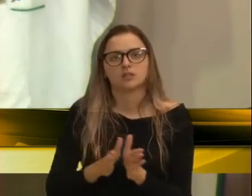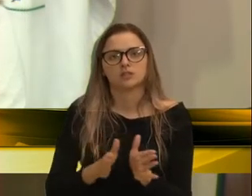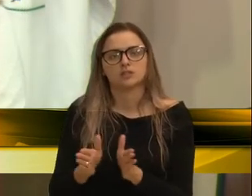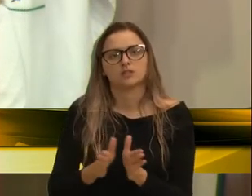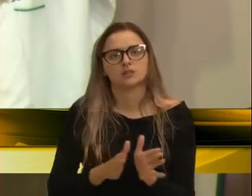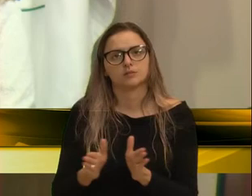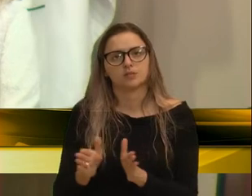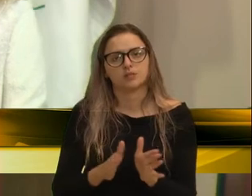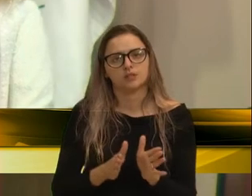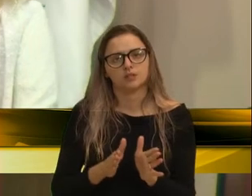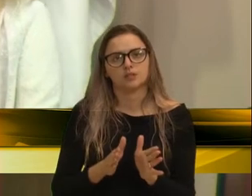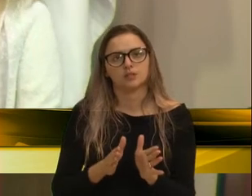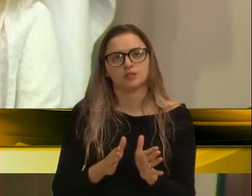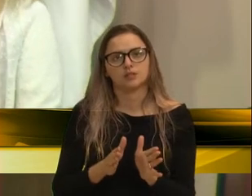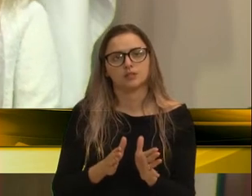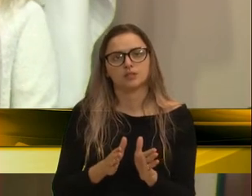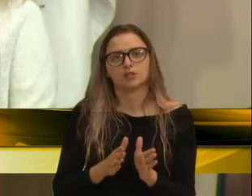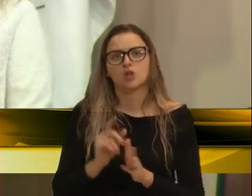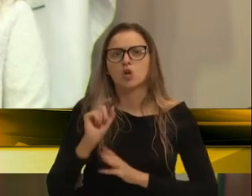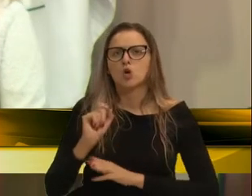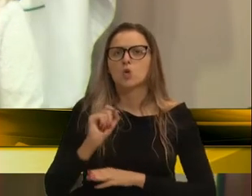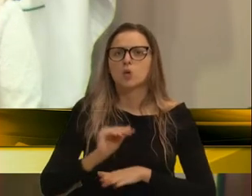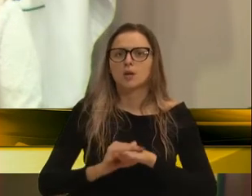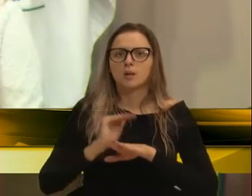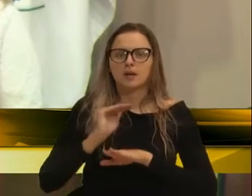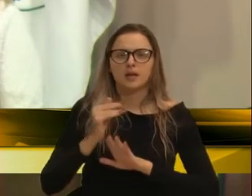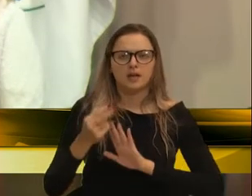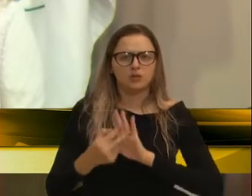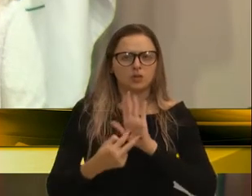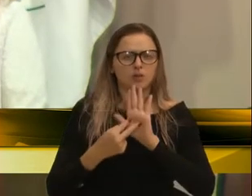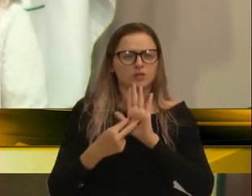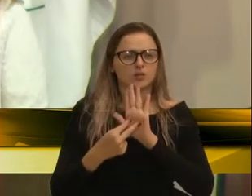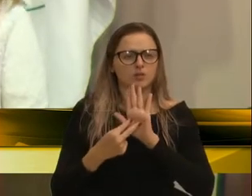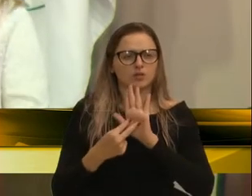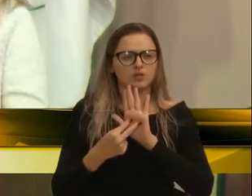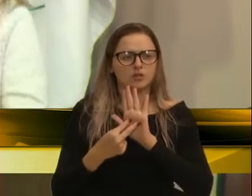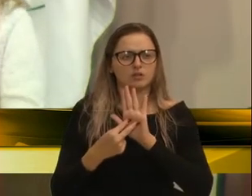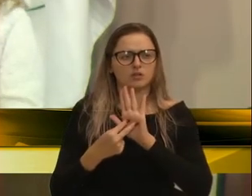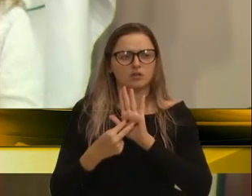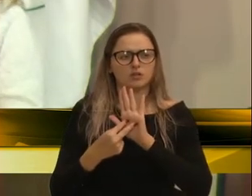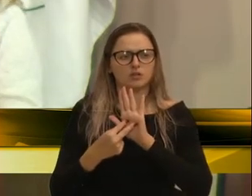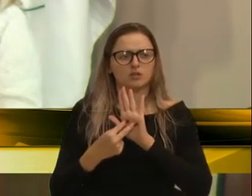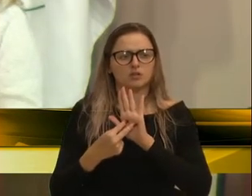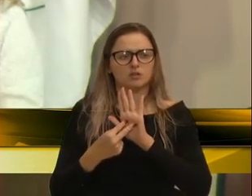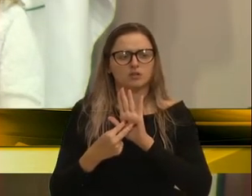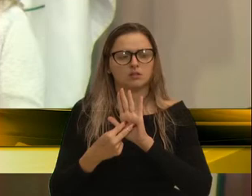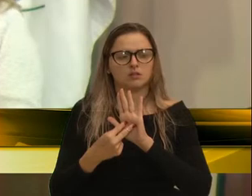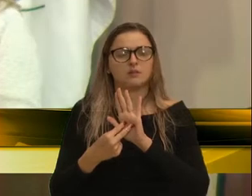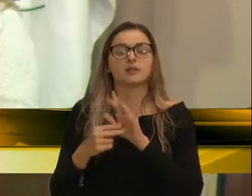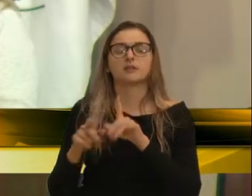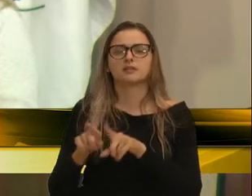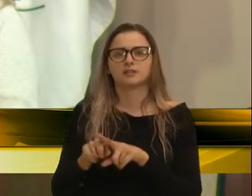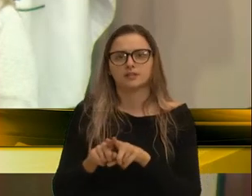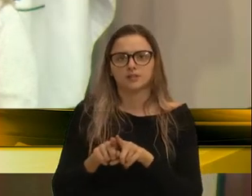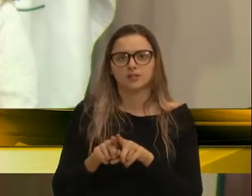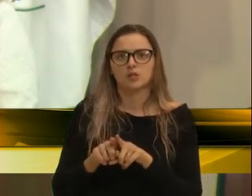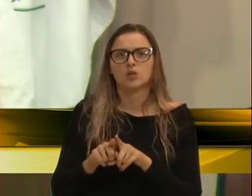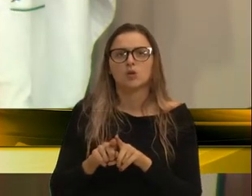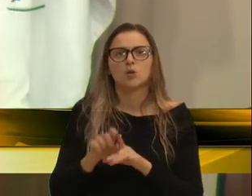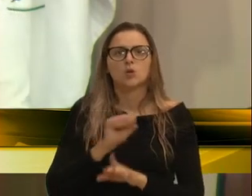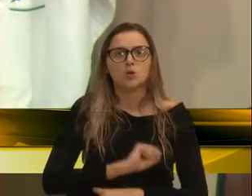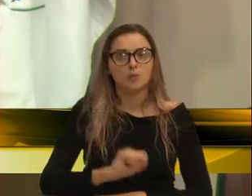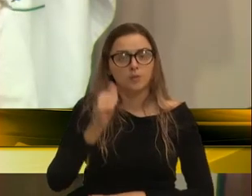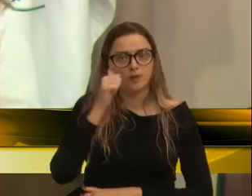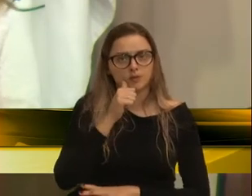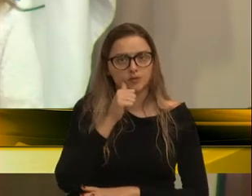ainda, que chamou muito a atenção, e olhem a gravidade disso, uma senhora que está colocando, ela já